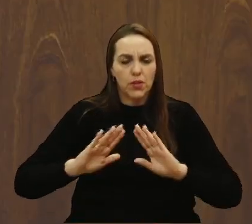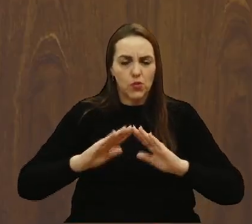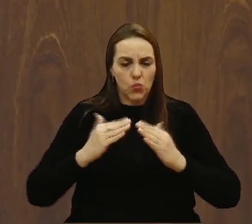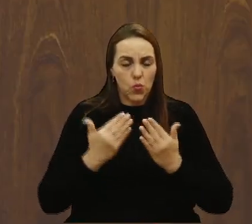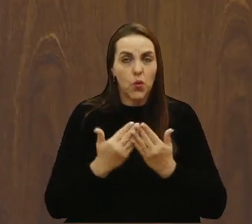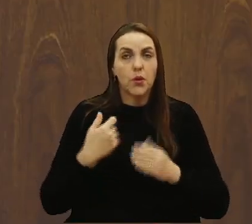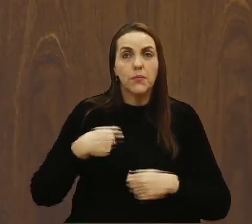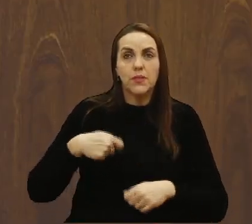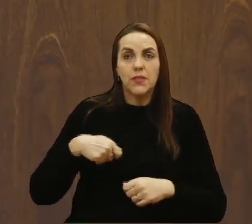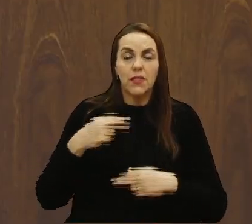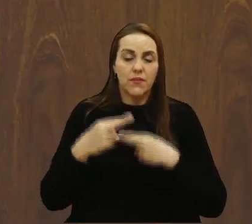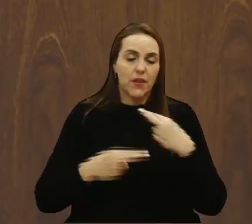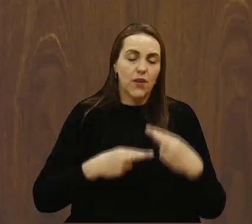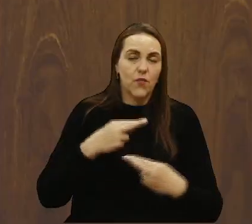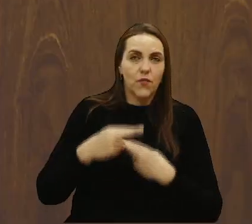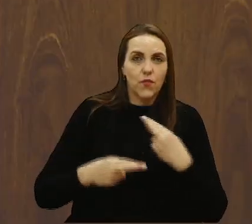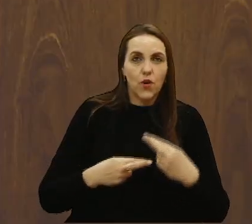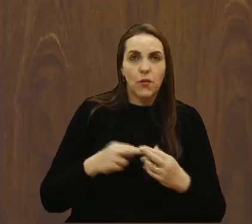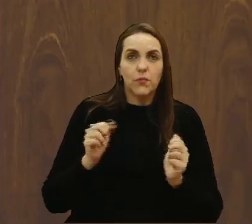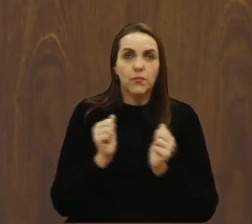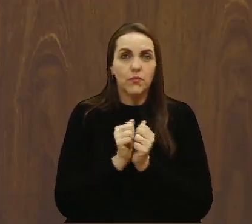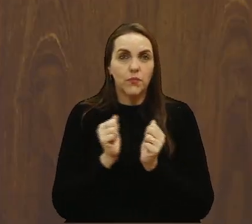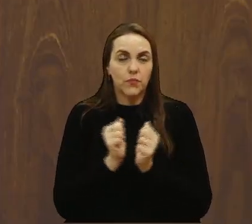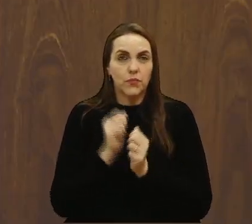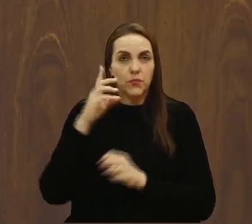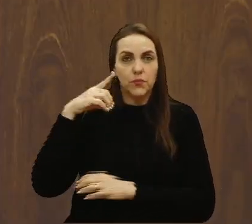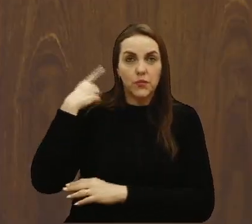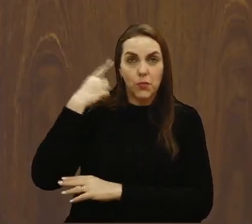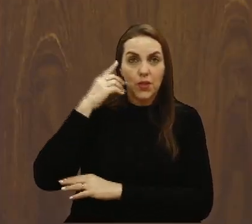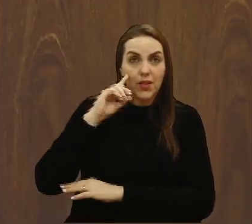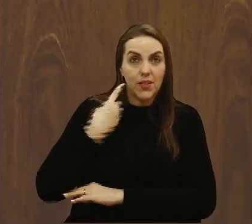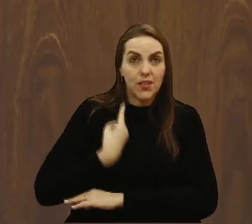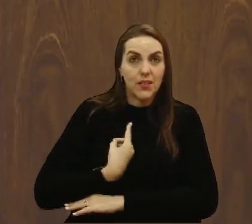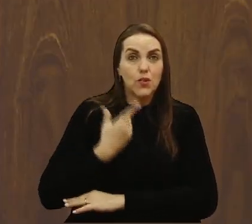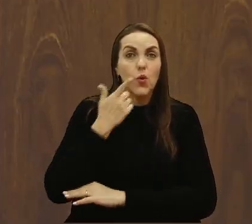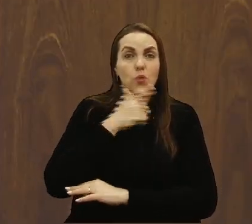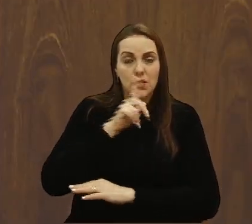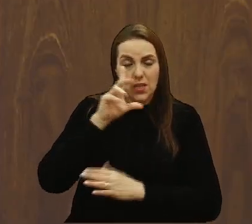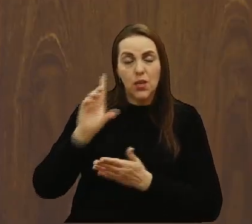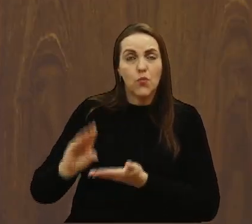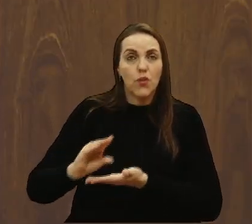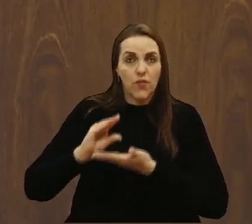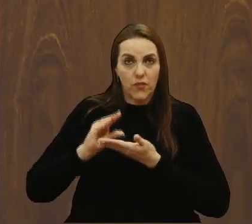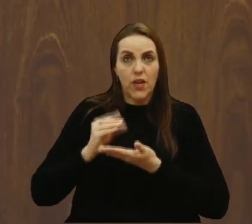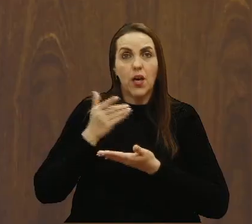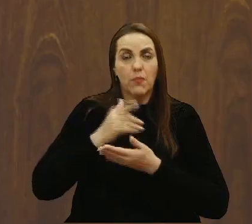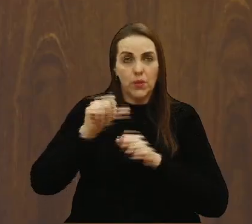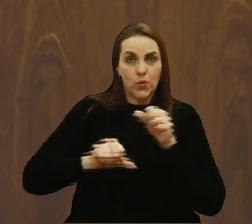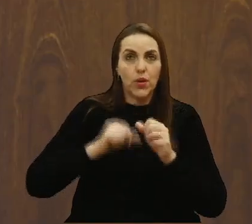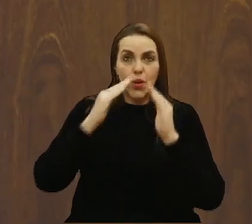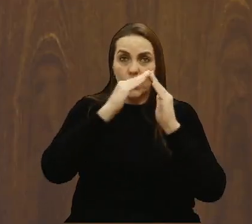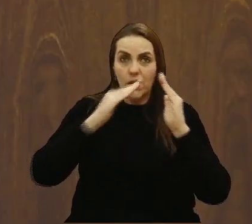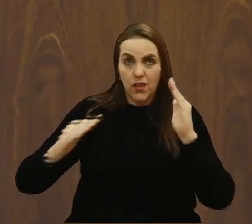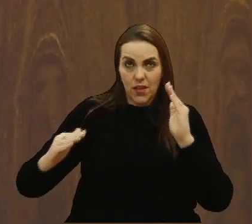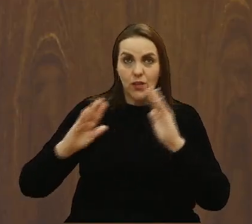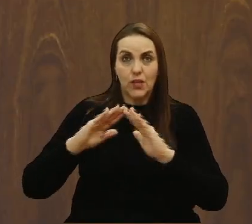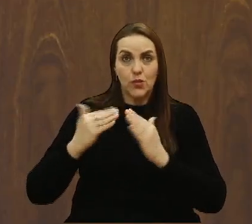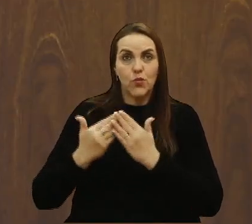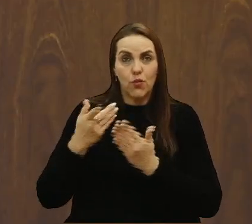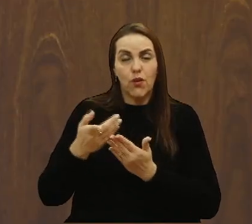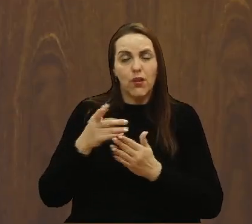precisava de reforma e junto com a deputada a gente conseguiu essa verba para a troca do telhado da Vitório Rec II. Então é